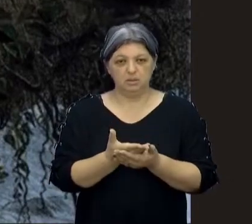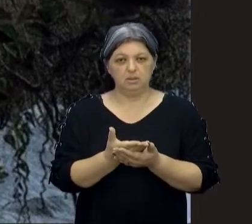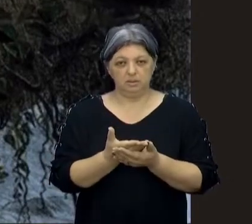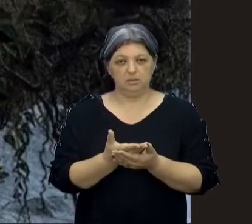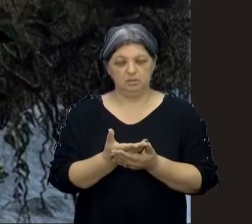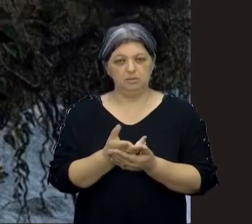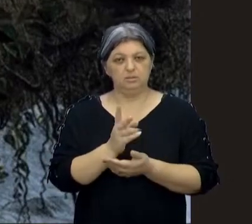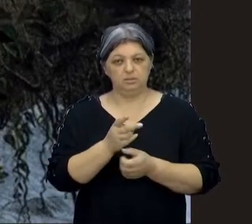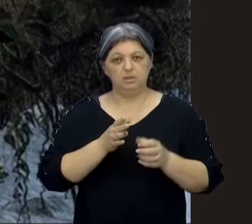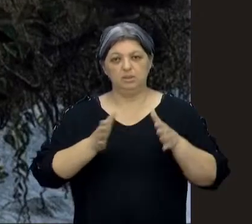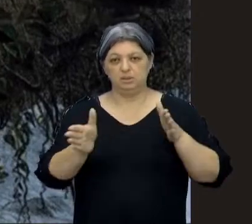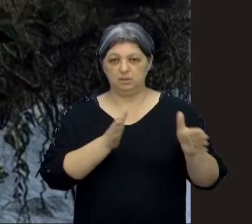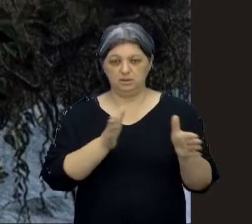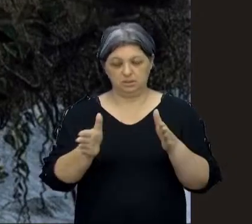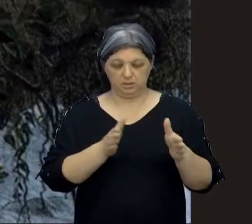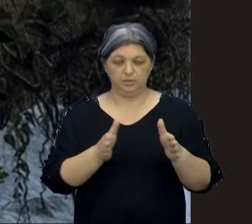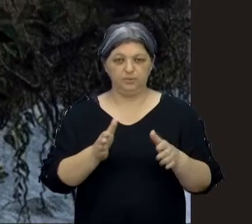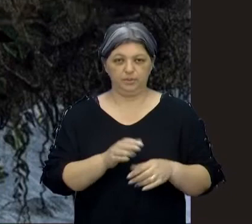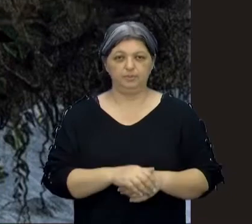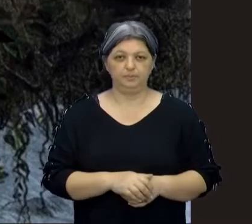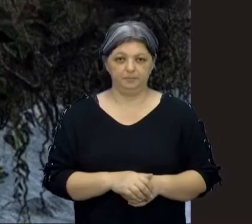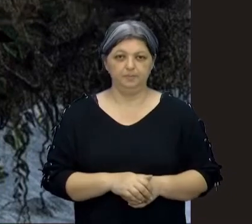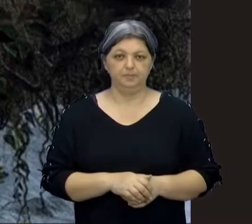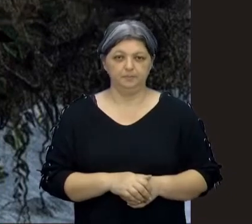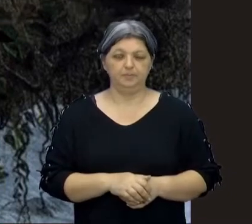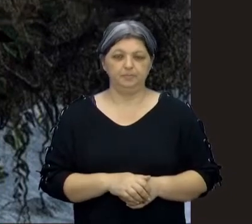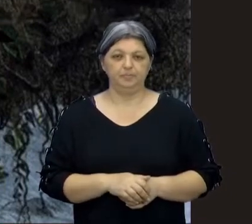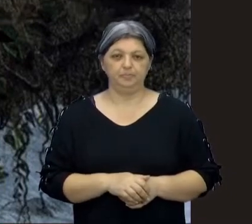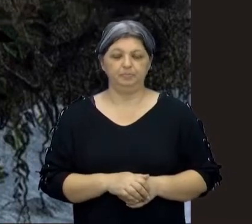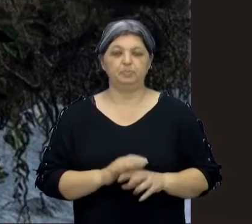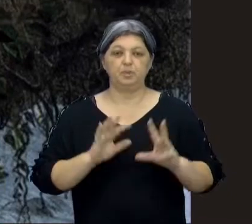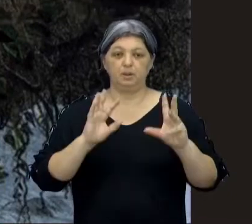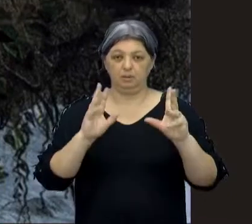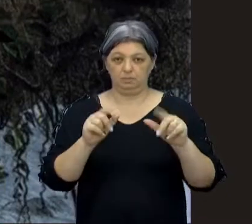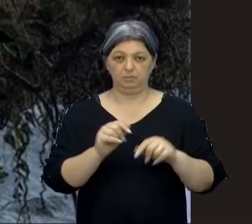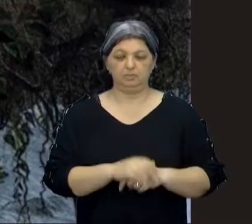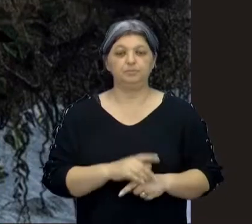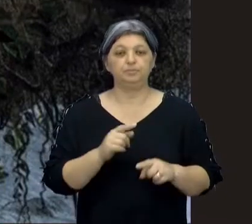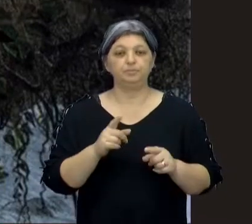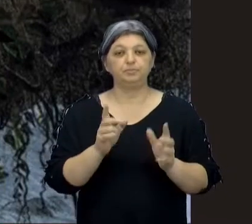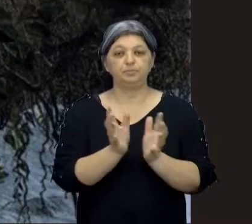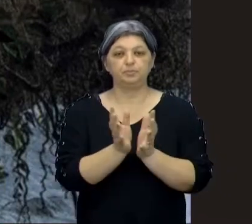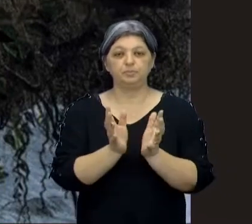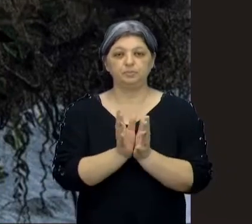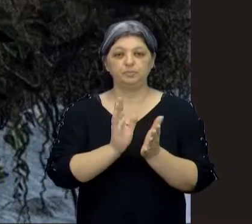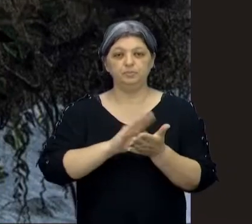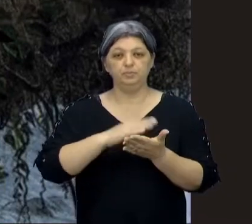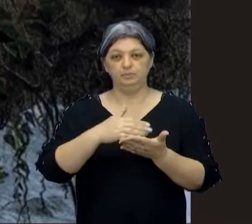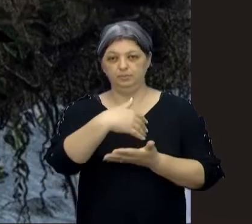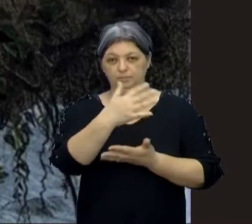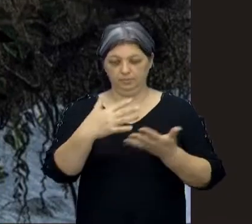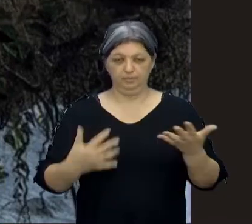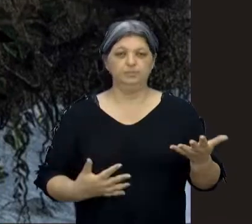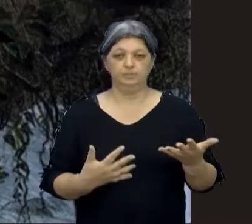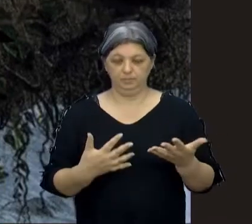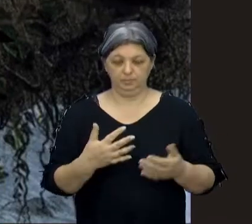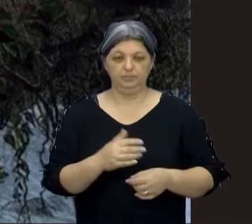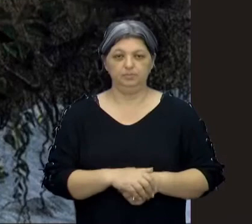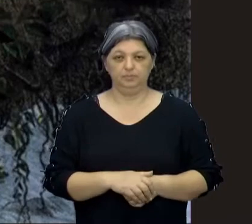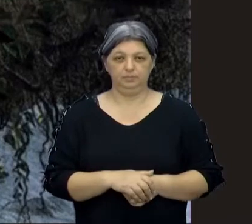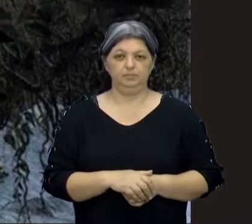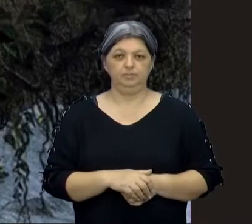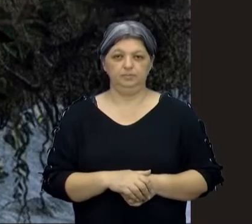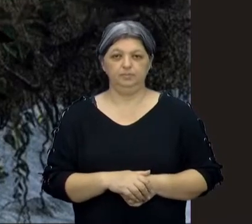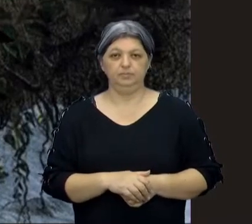abrangentes e com certeza muito mais acessíveis a todos que é o pessoal de libras né a nossa linguagem Brasileira